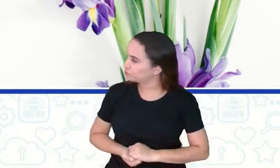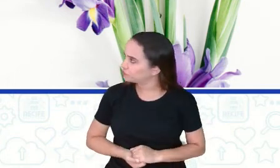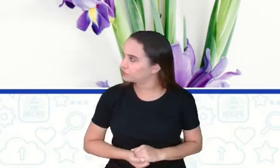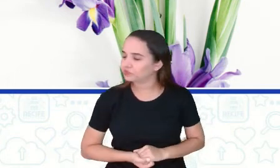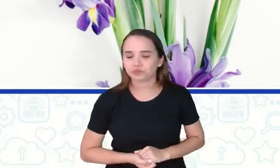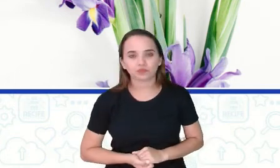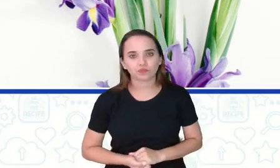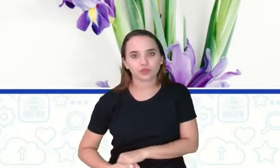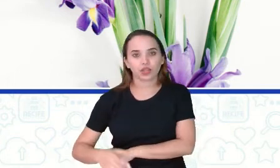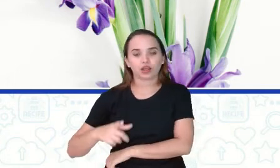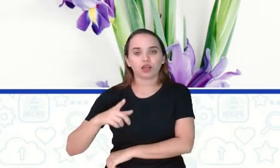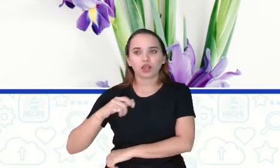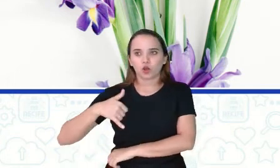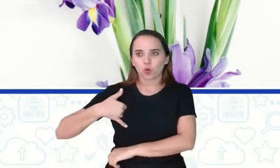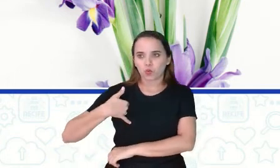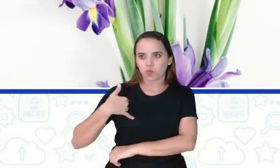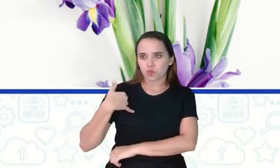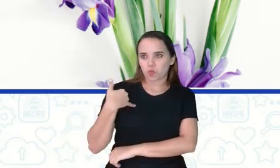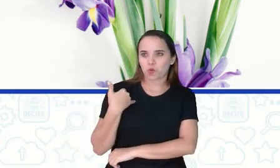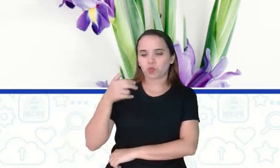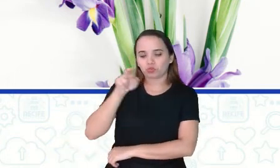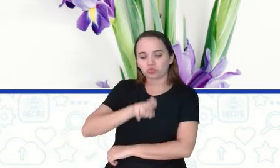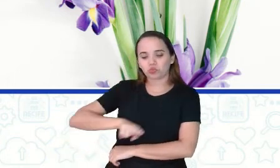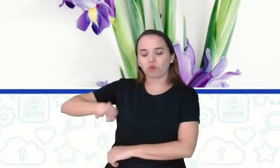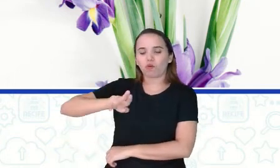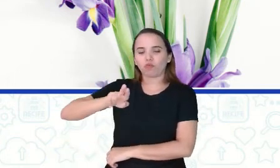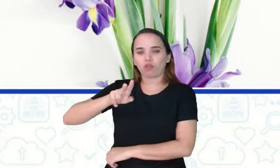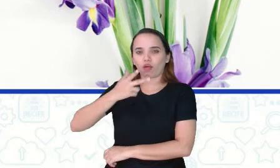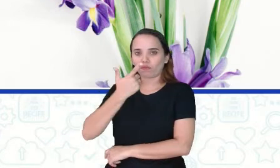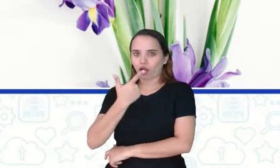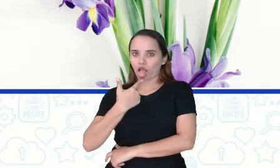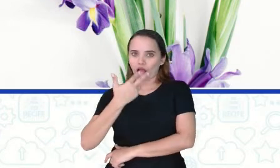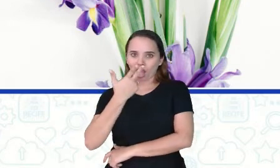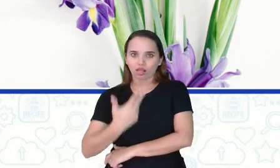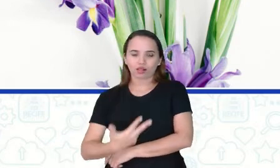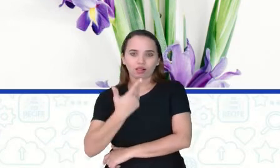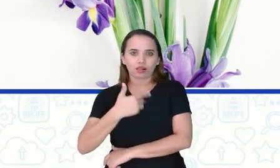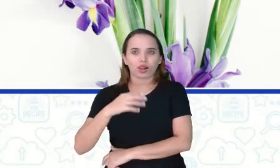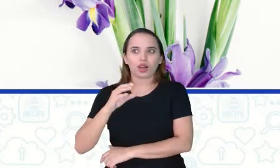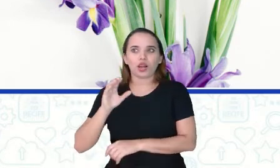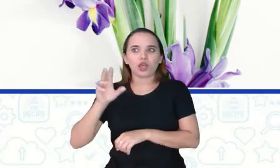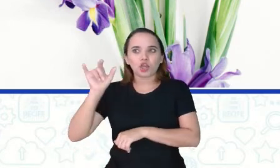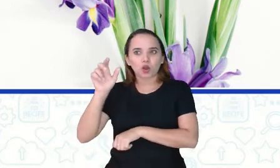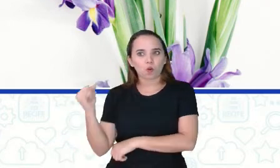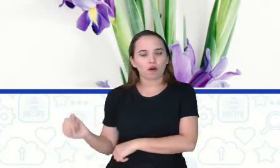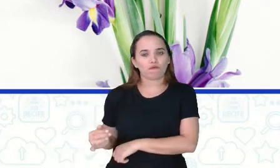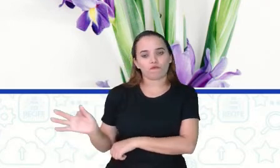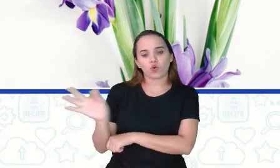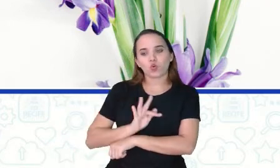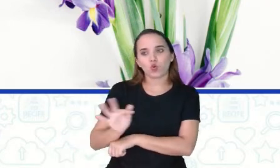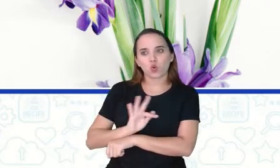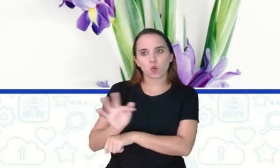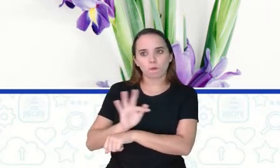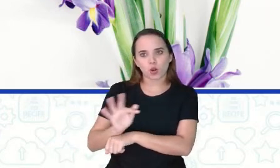orgulho de só usar a língua culta. Então, observem que aqui eu estou falando da língua portuguesa, né?